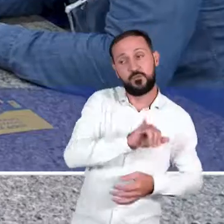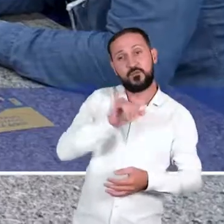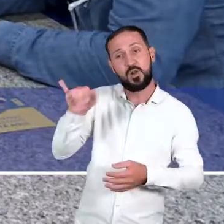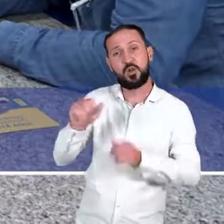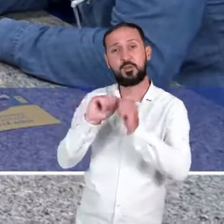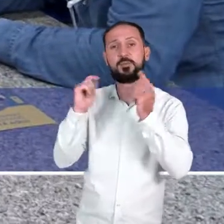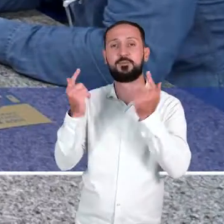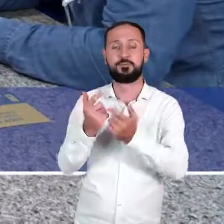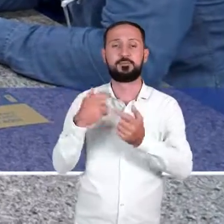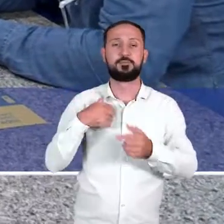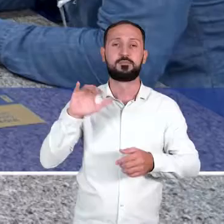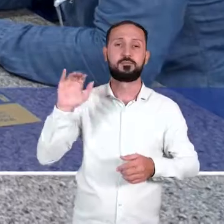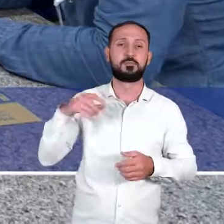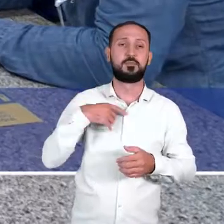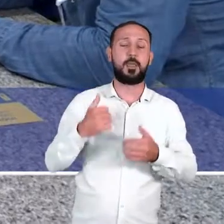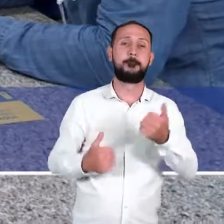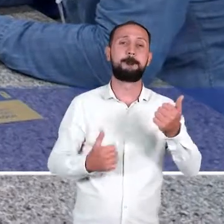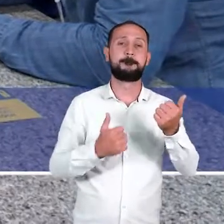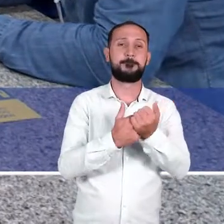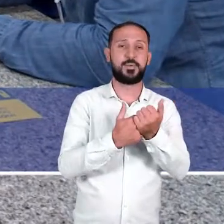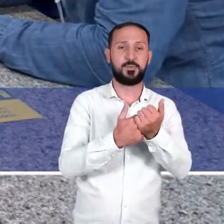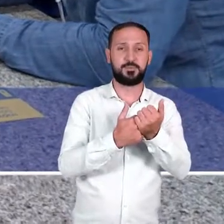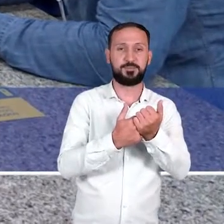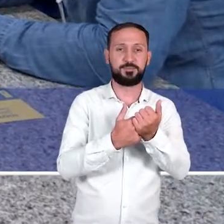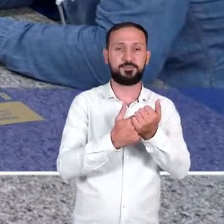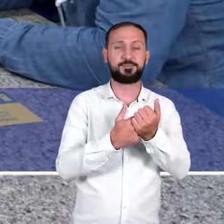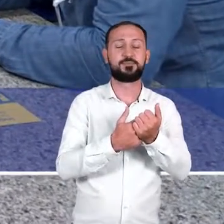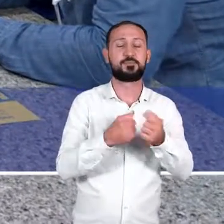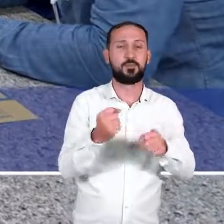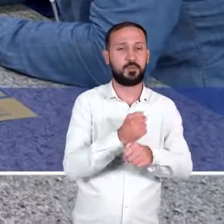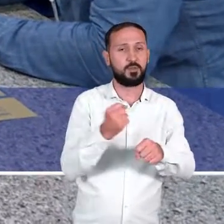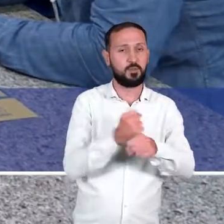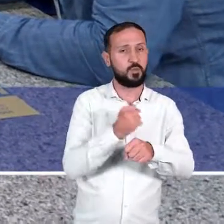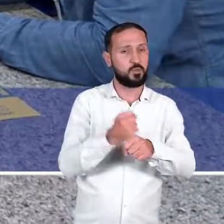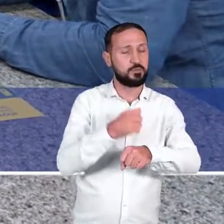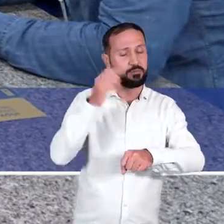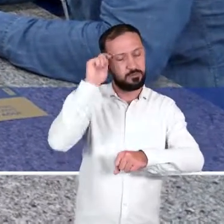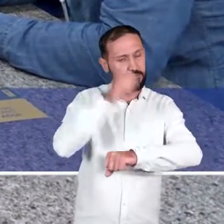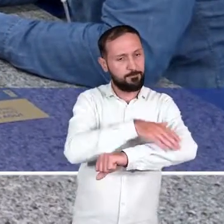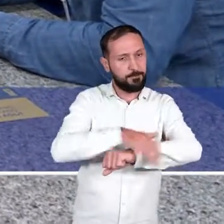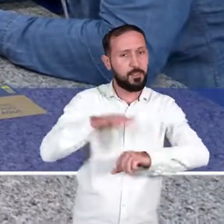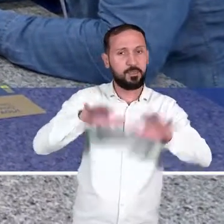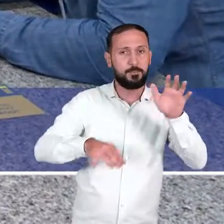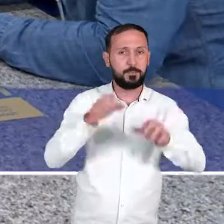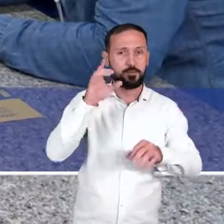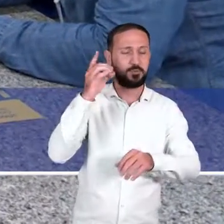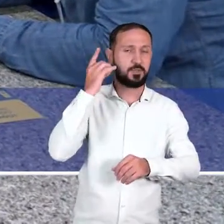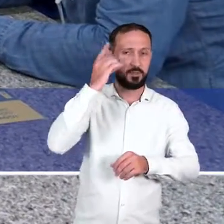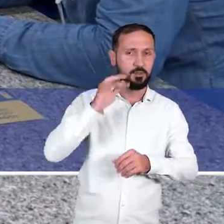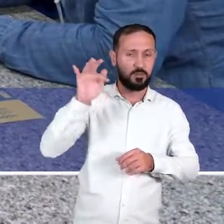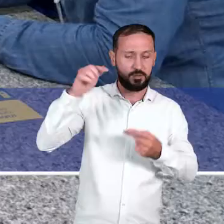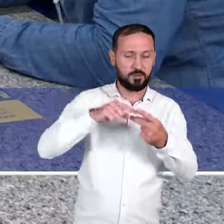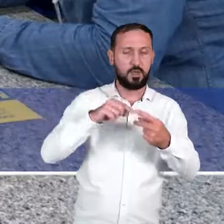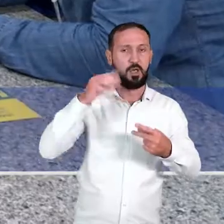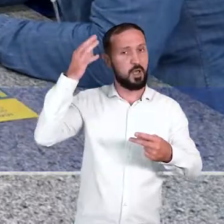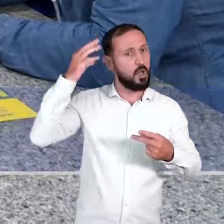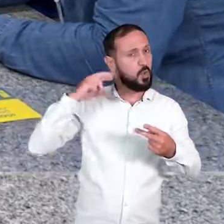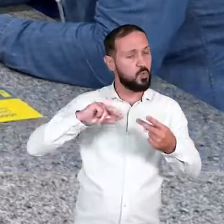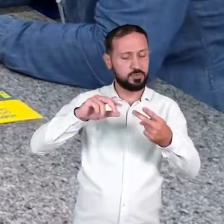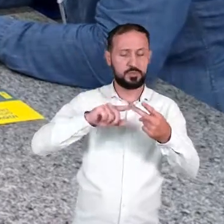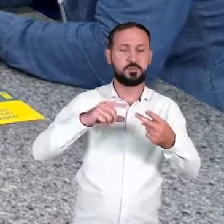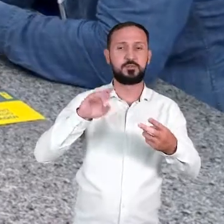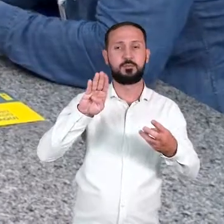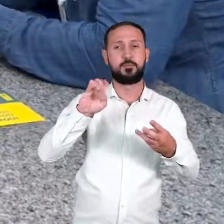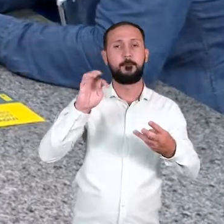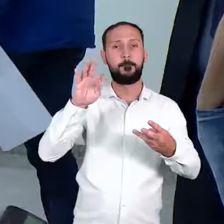Legislativa. O movimento em apoio à pavimentação também conta com a adesão dos deputados federais Rose Modesto e Beto Pereira,